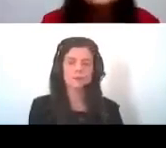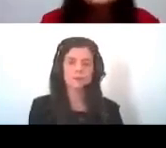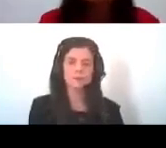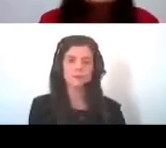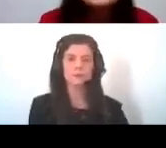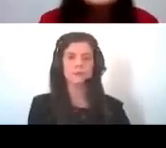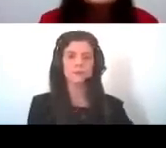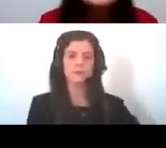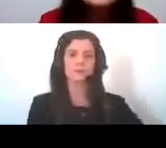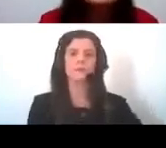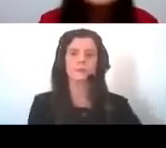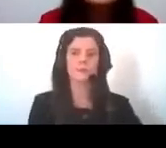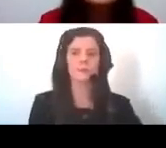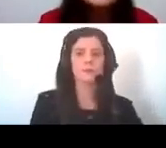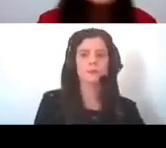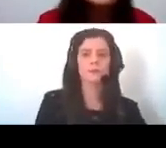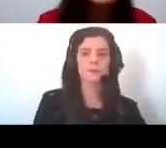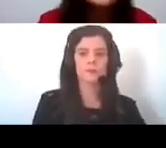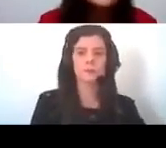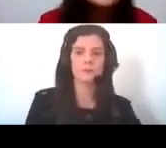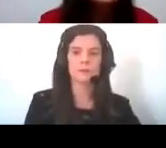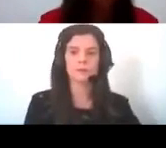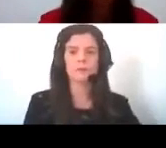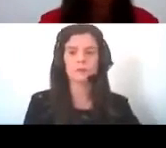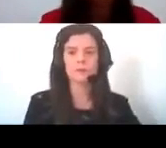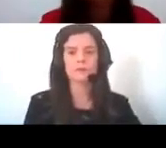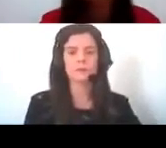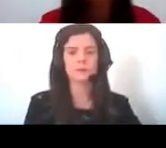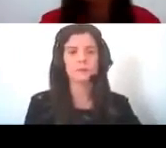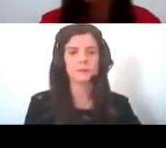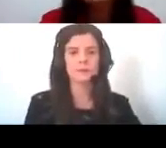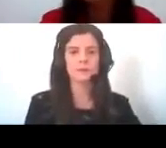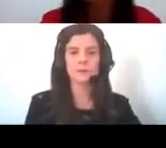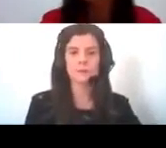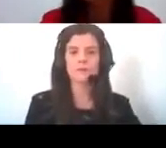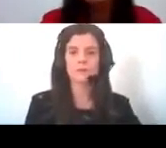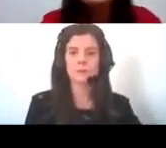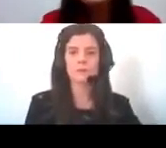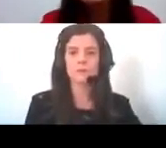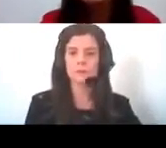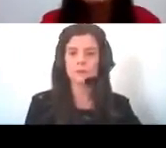esse é o objetivo da Secretaria de Cultura de Bauru. Então, busca o quê?